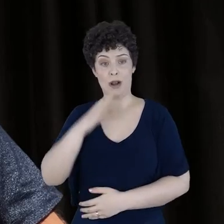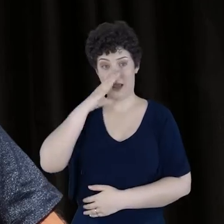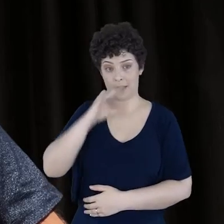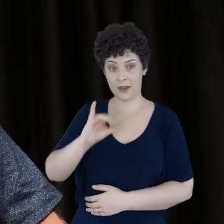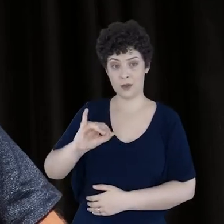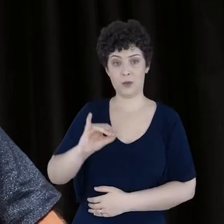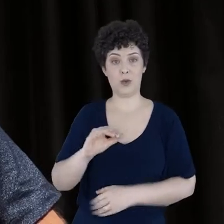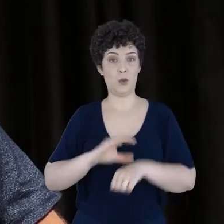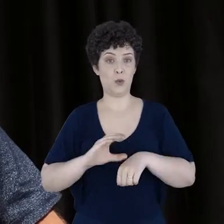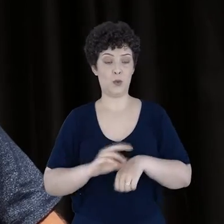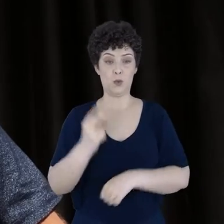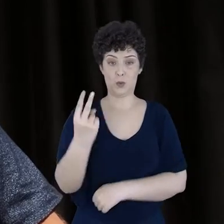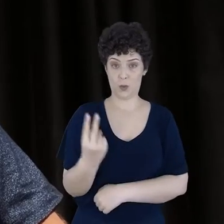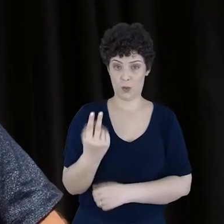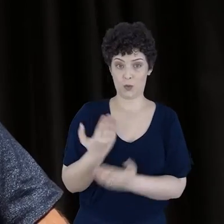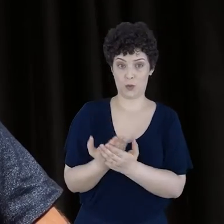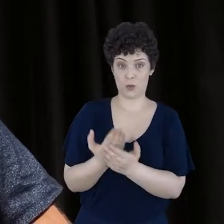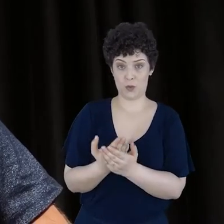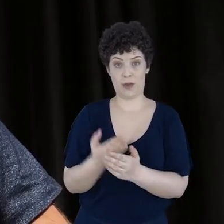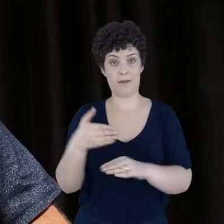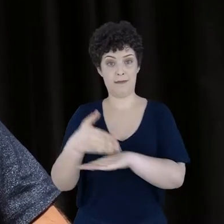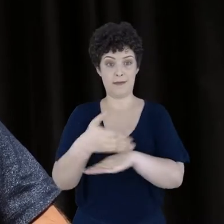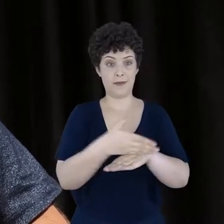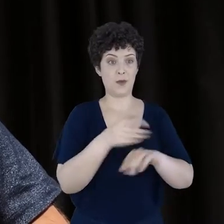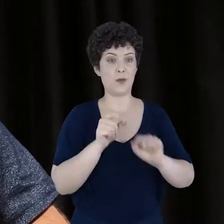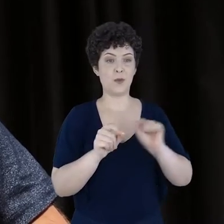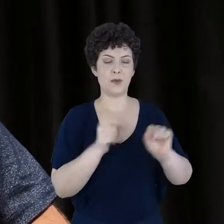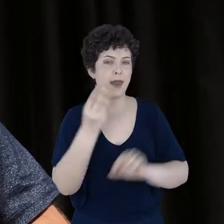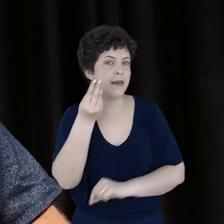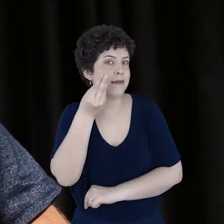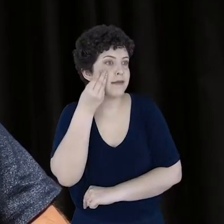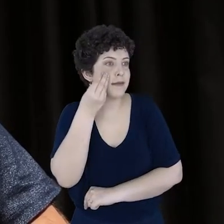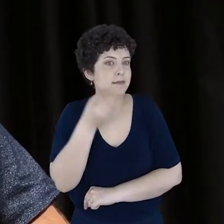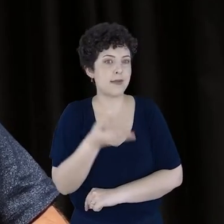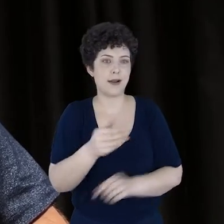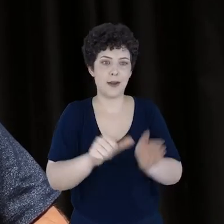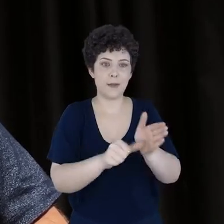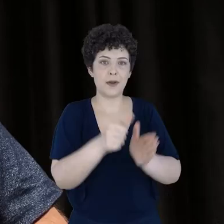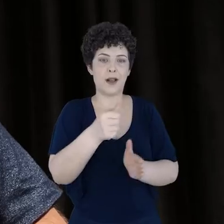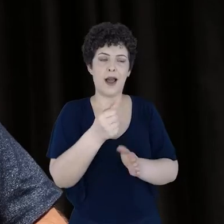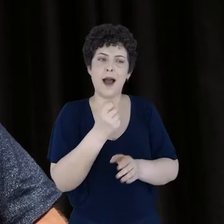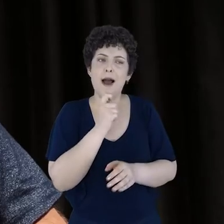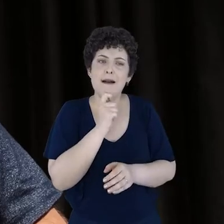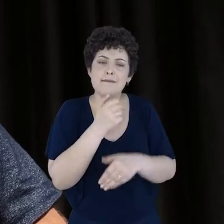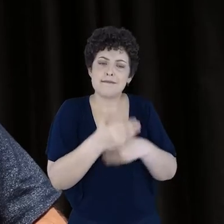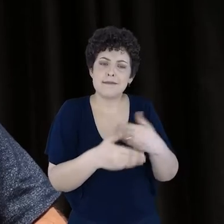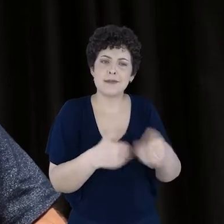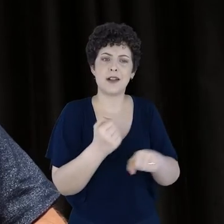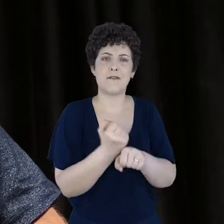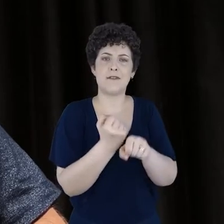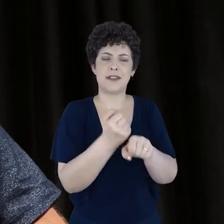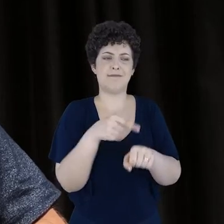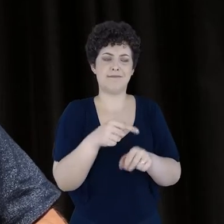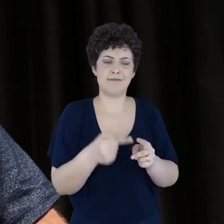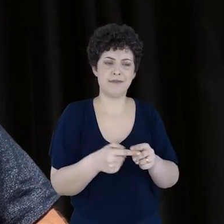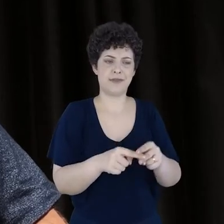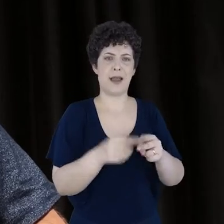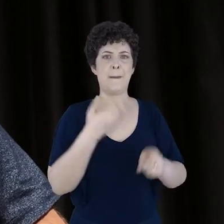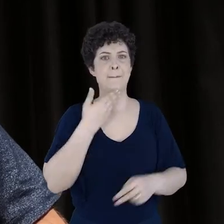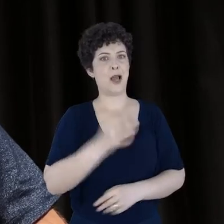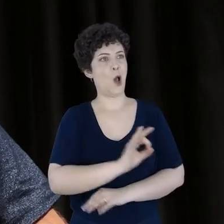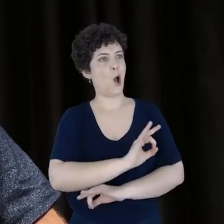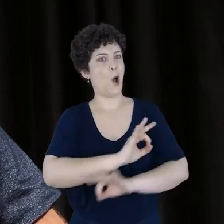óculos escuros. Fiz dois cursos. E participar de alguma coisa experimental que está sendo construída é melhor